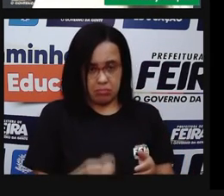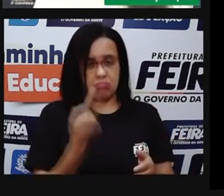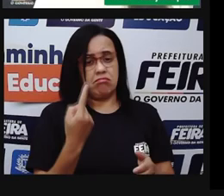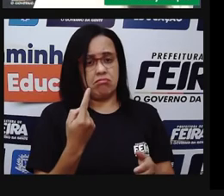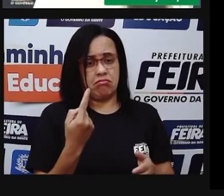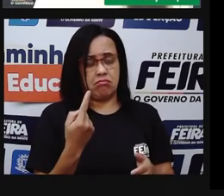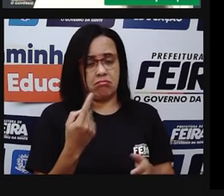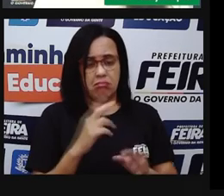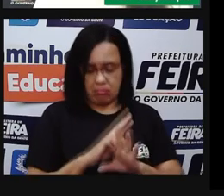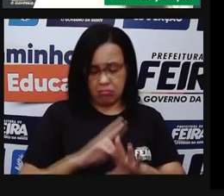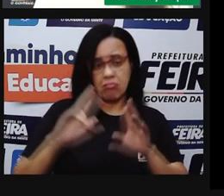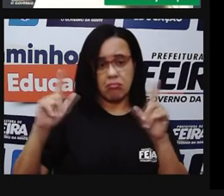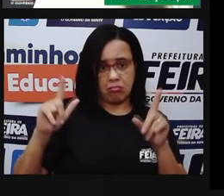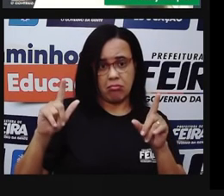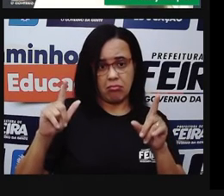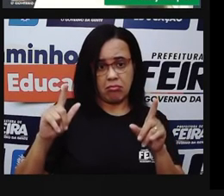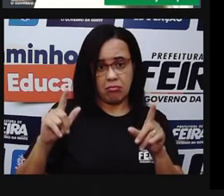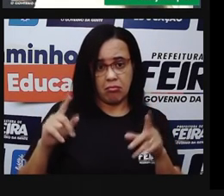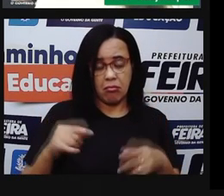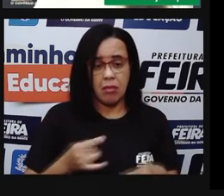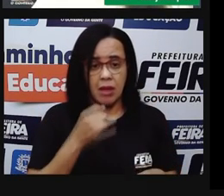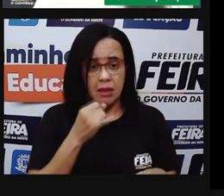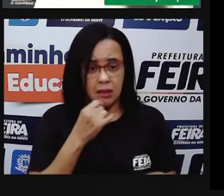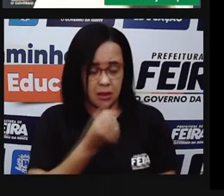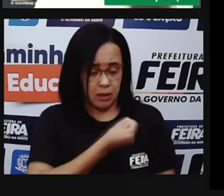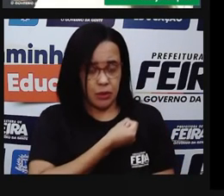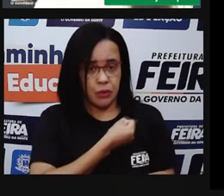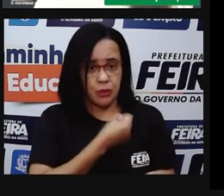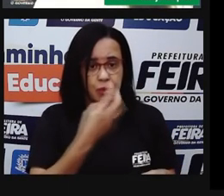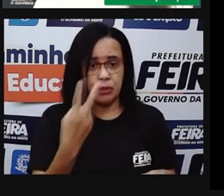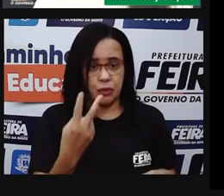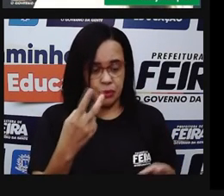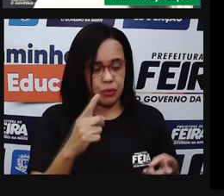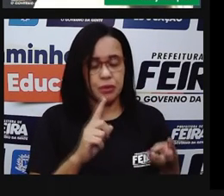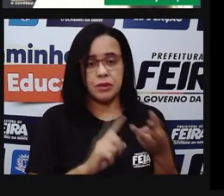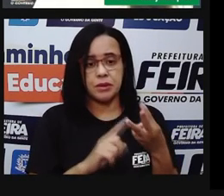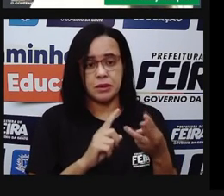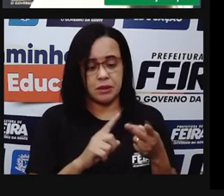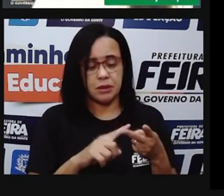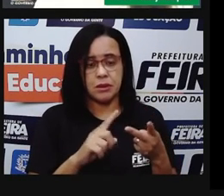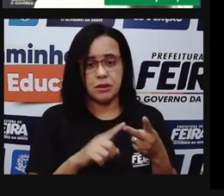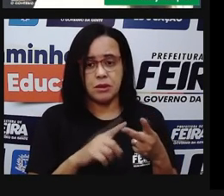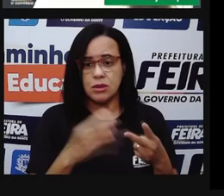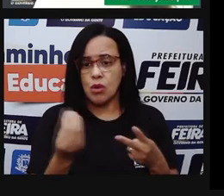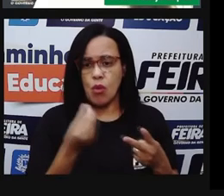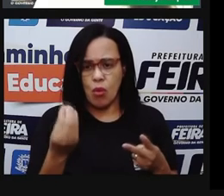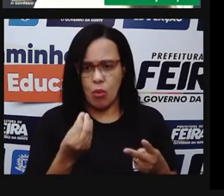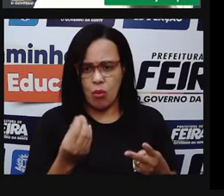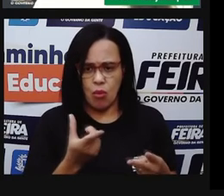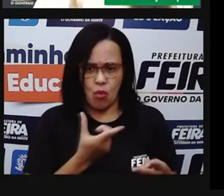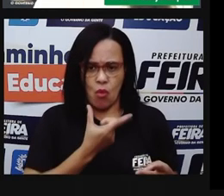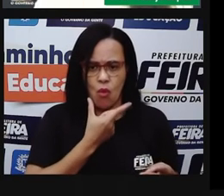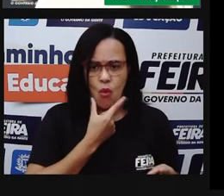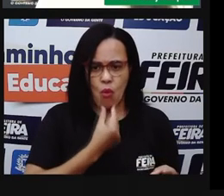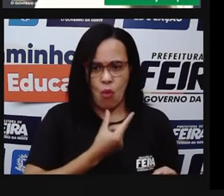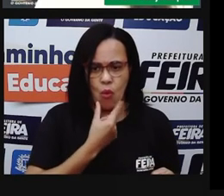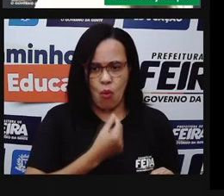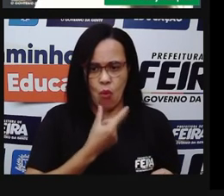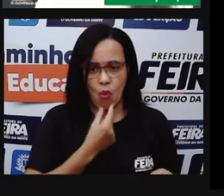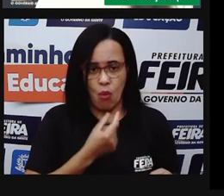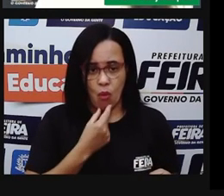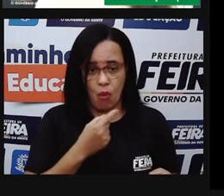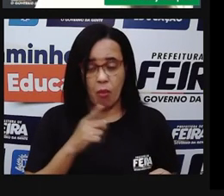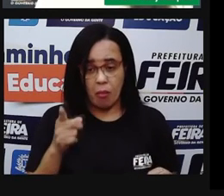2. O homem faz muita palhaçada dançando forró na casa do professor. São as mesmas palavras que eu estou usando lá em